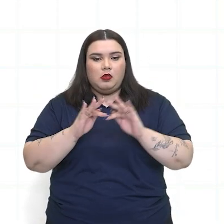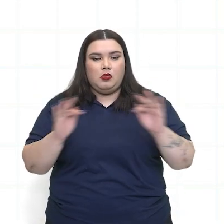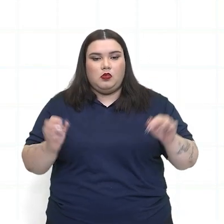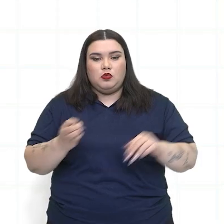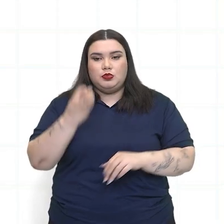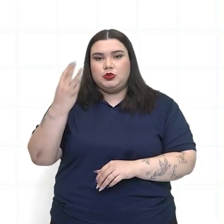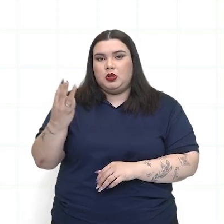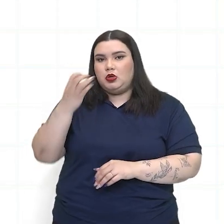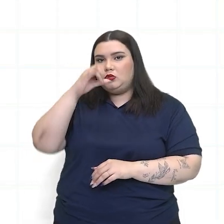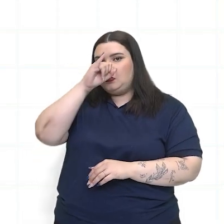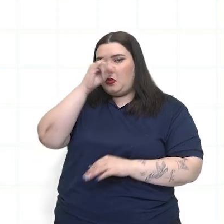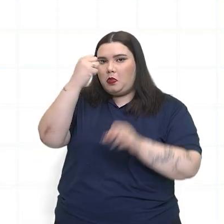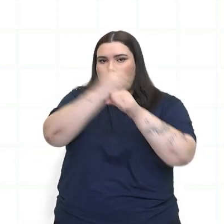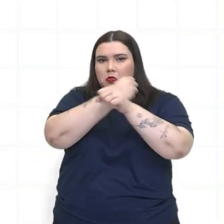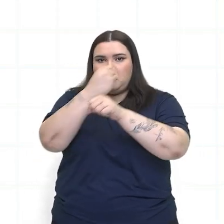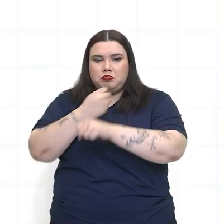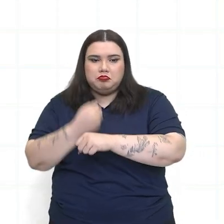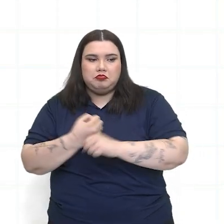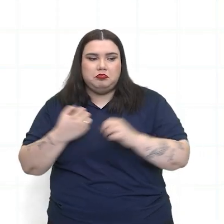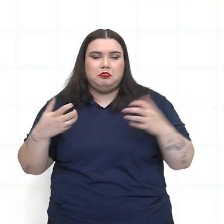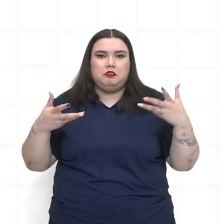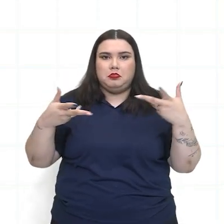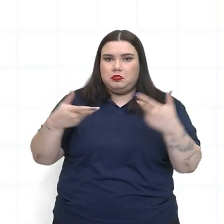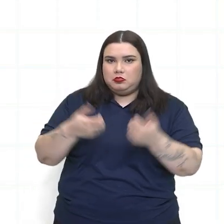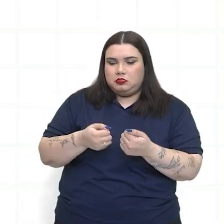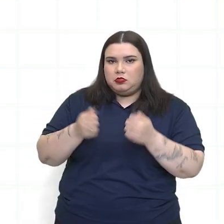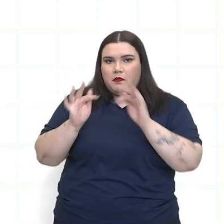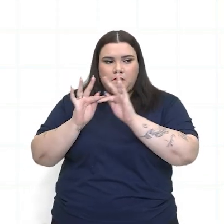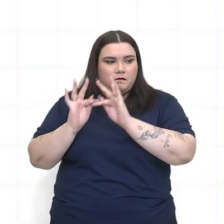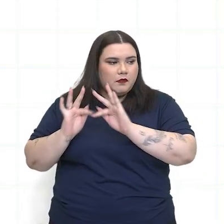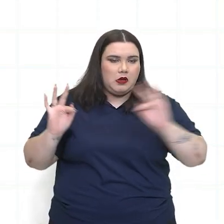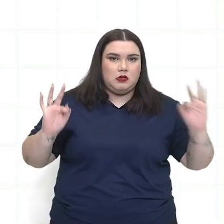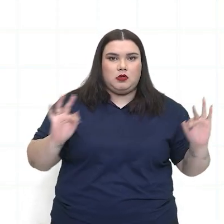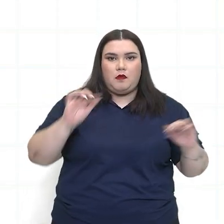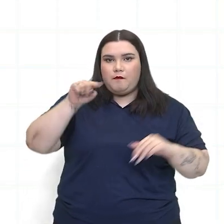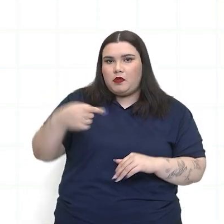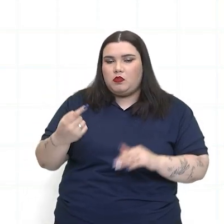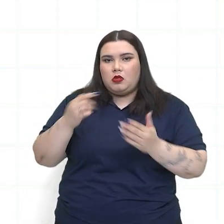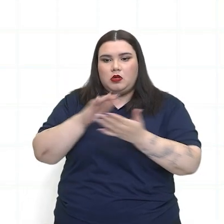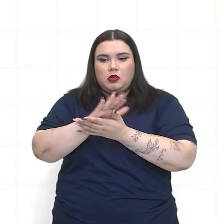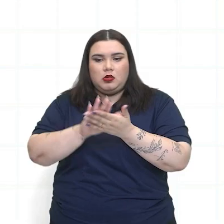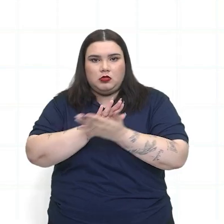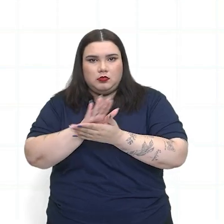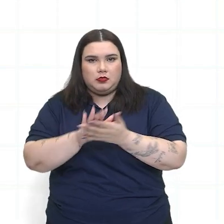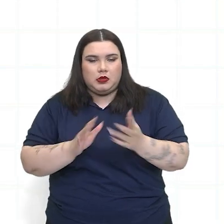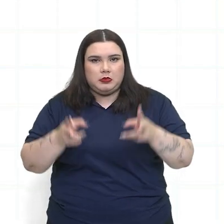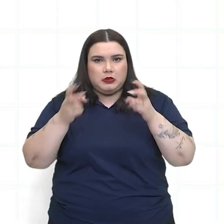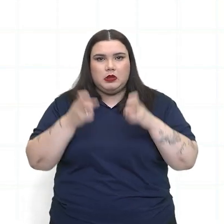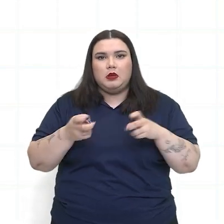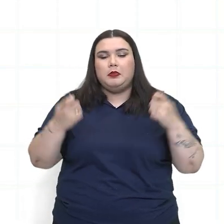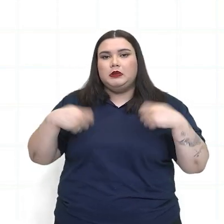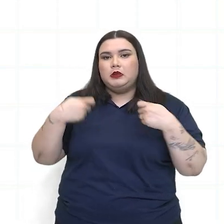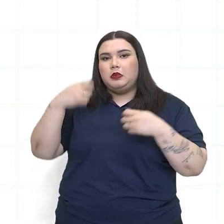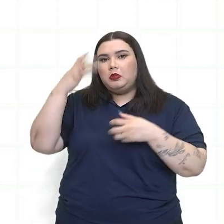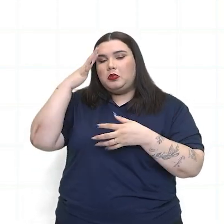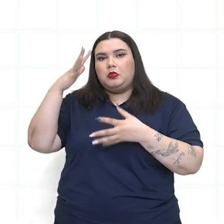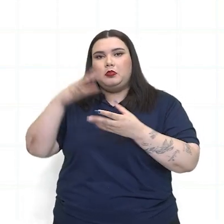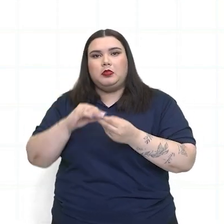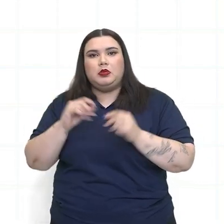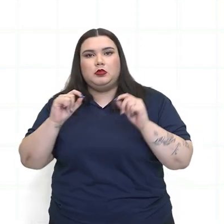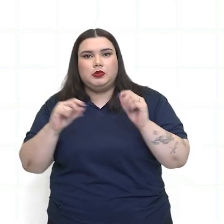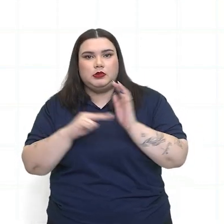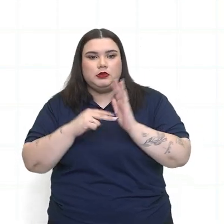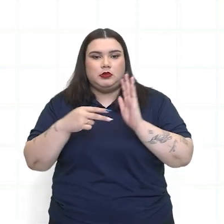são construtores hábeis. Muito bem. Viu como é necessário você entender o que é